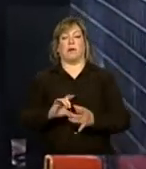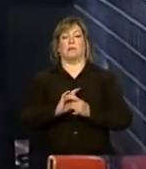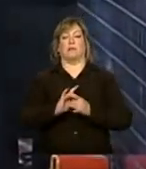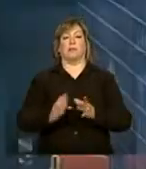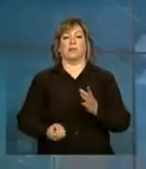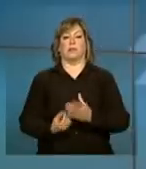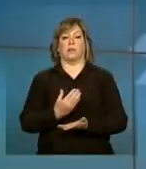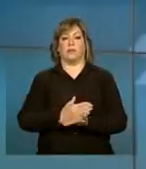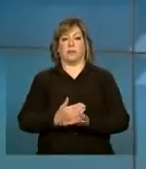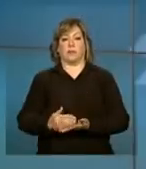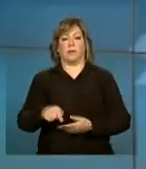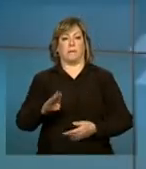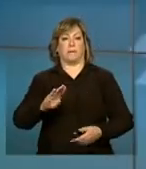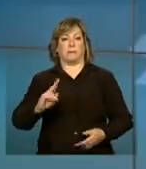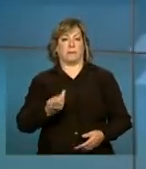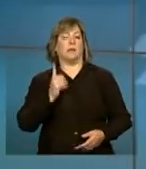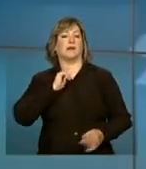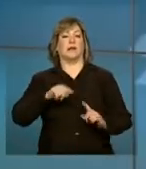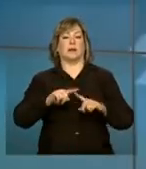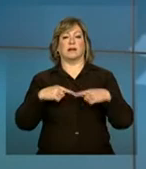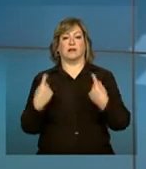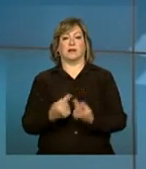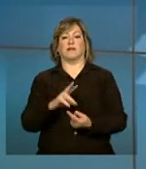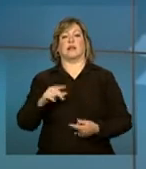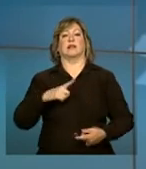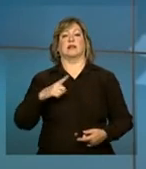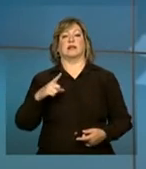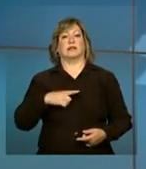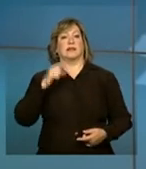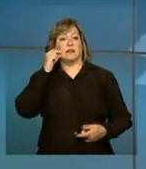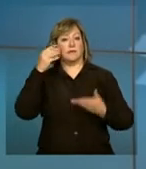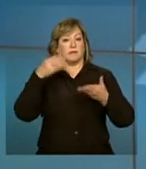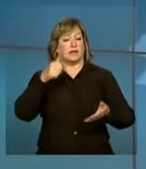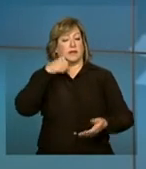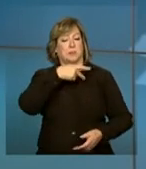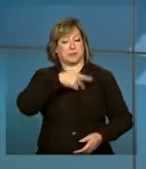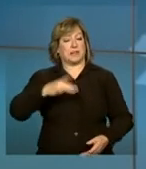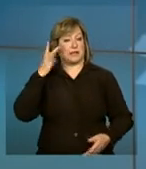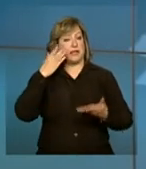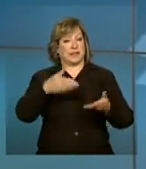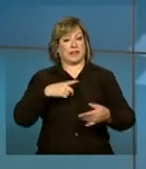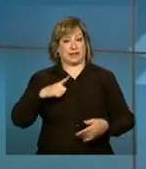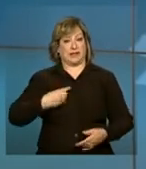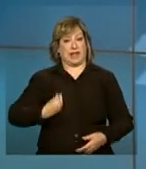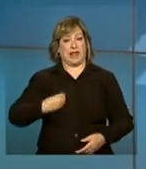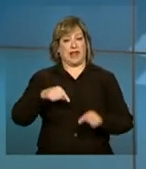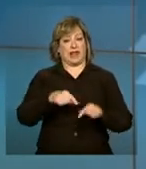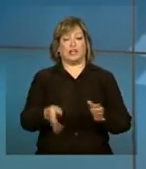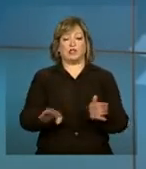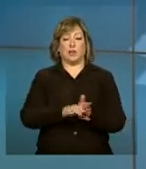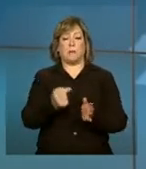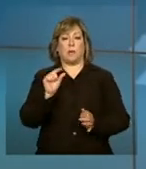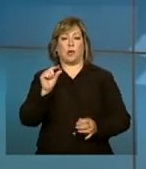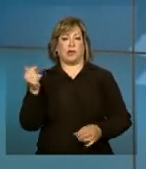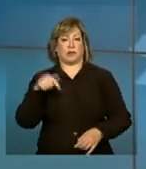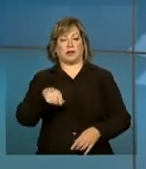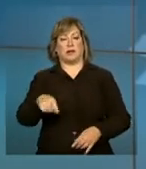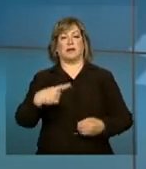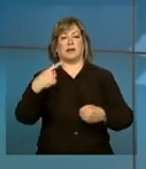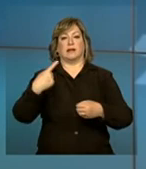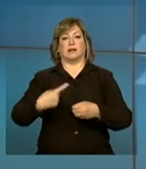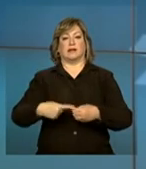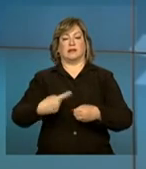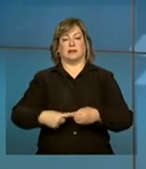Belo Horizonte. Cerimônia que terá a presença da presidenta Dilma Rousseff, que chegou há pouco à capital